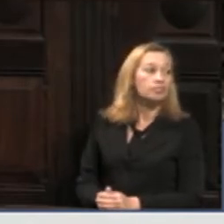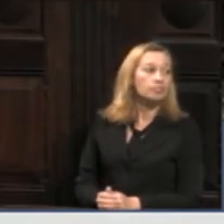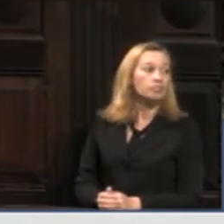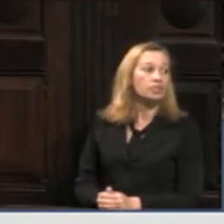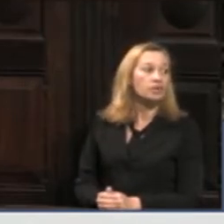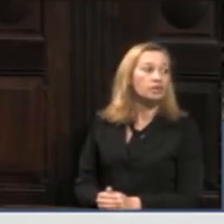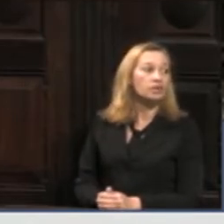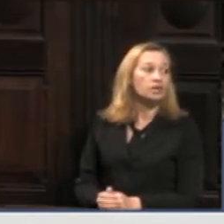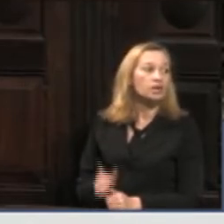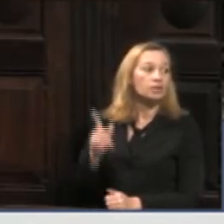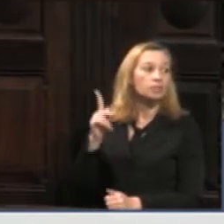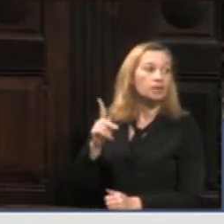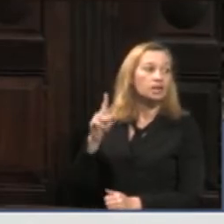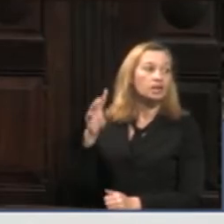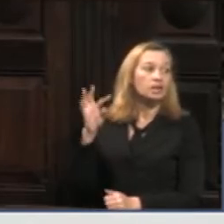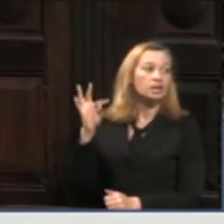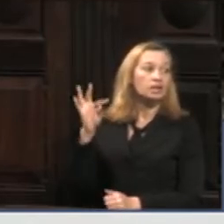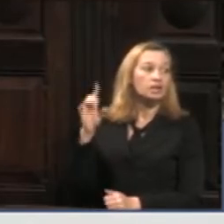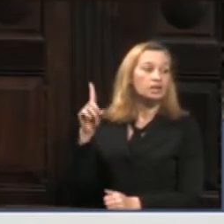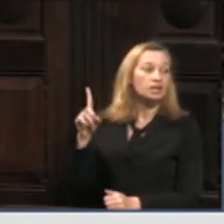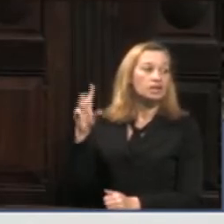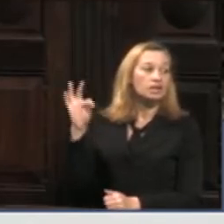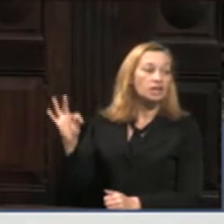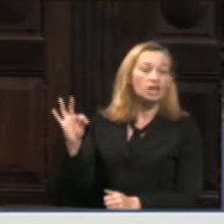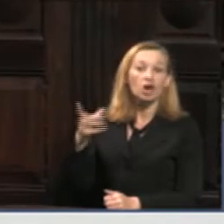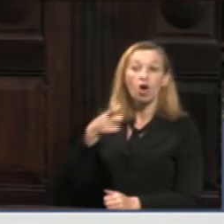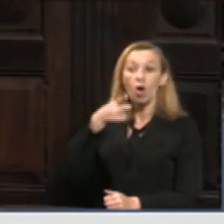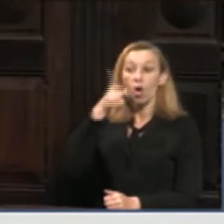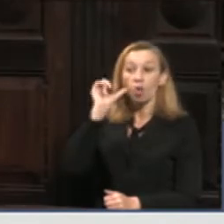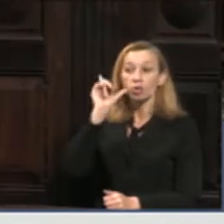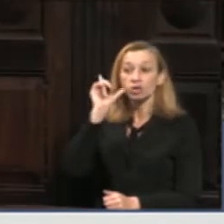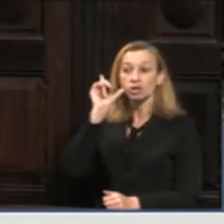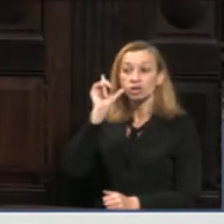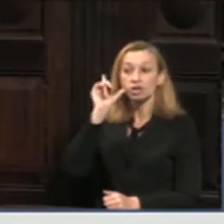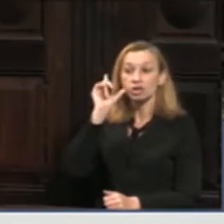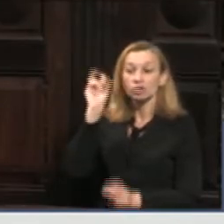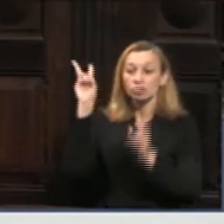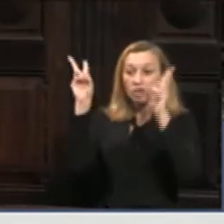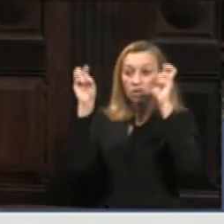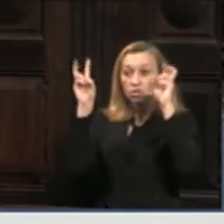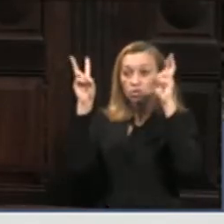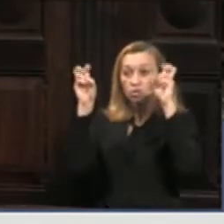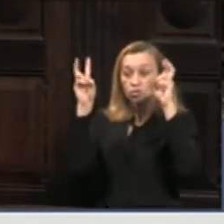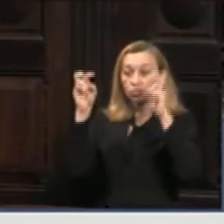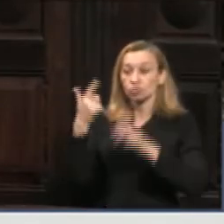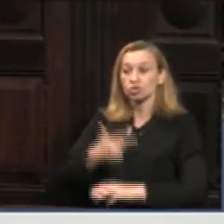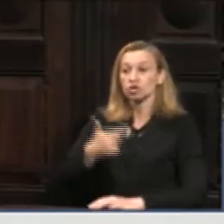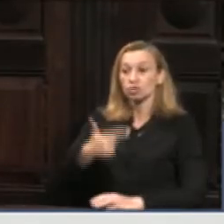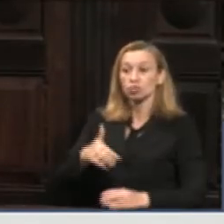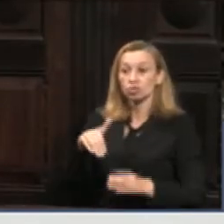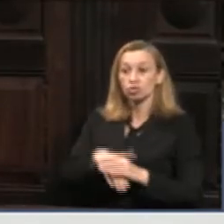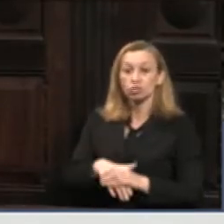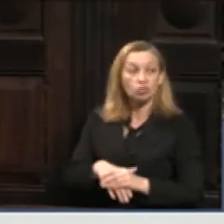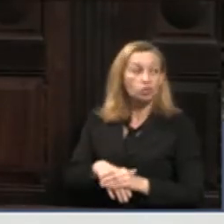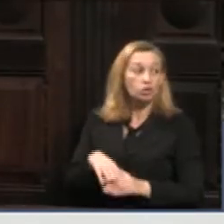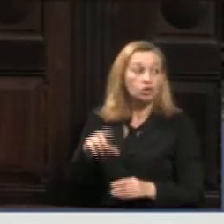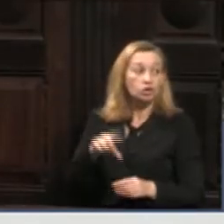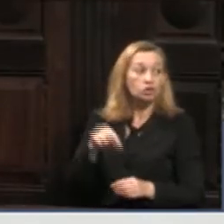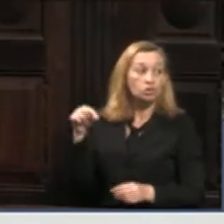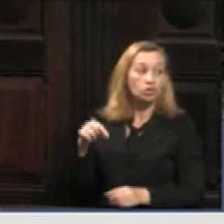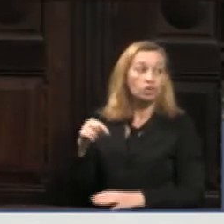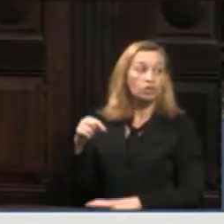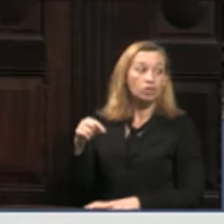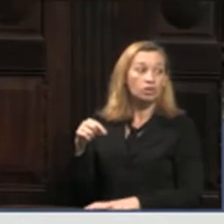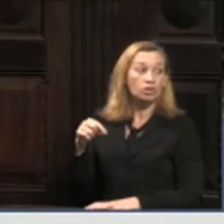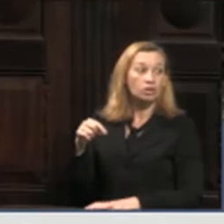o PDT assumiu uma decisão ontem em relação ao segundo turno da eleição presidencial.